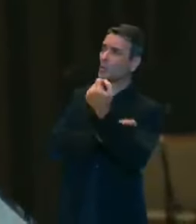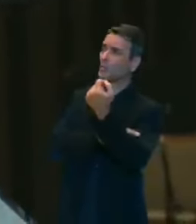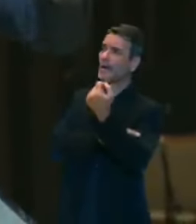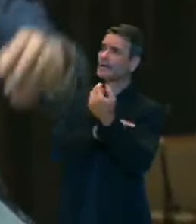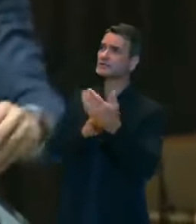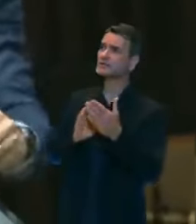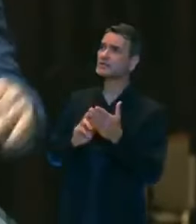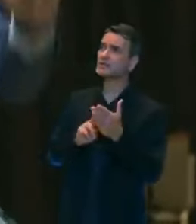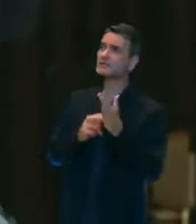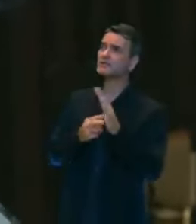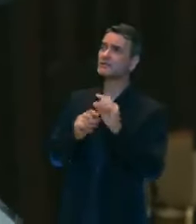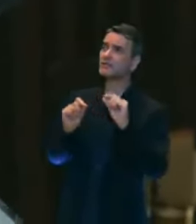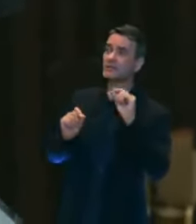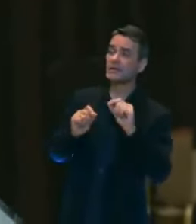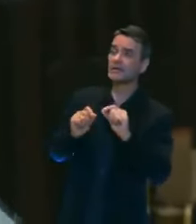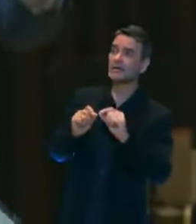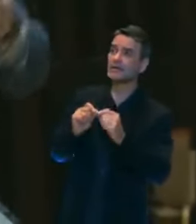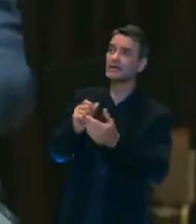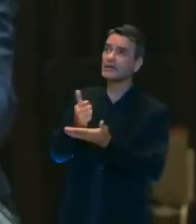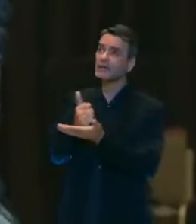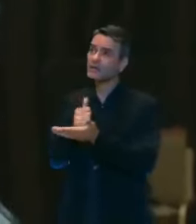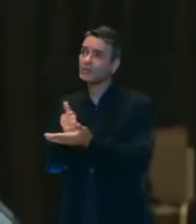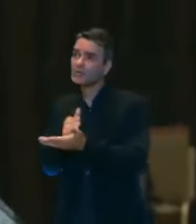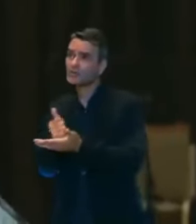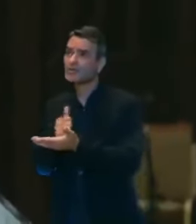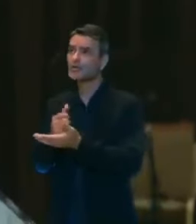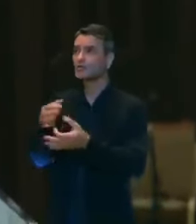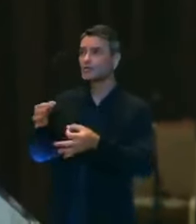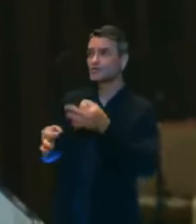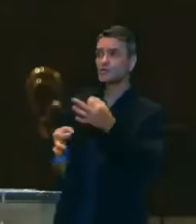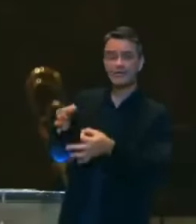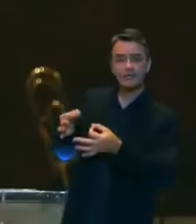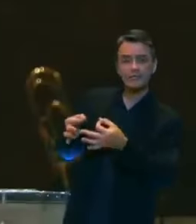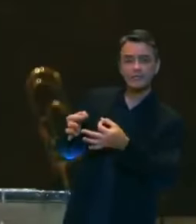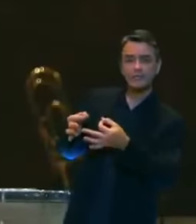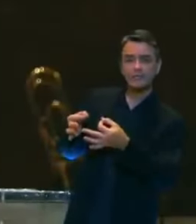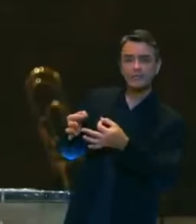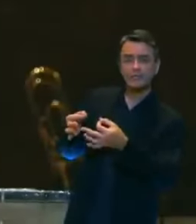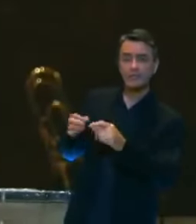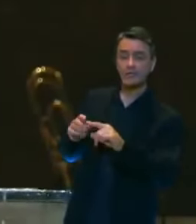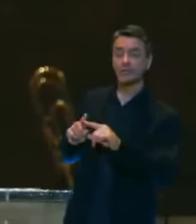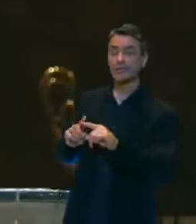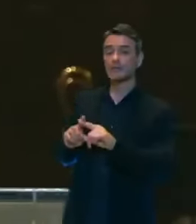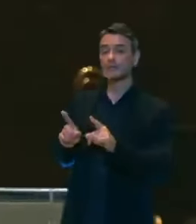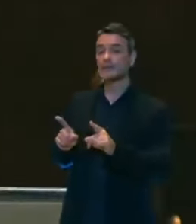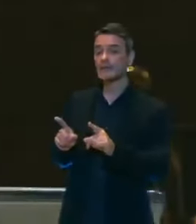Representa domínio, representa juízo, mas representa também